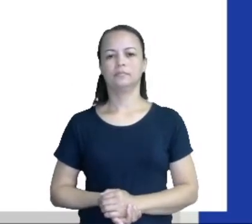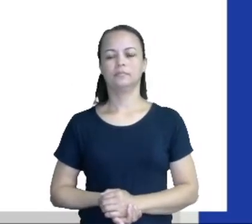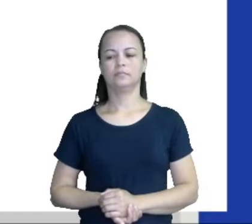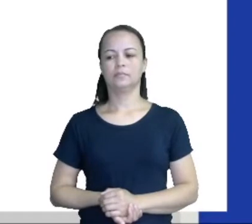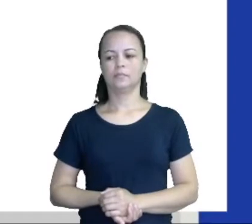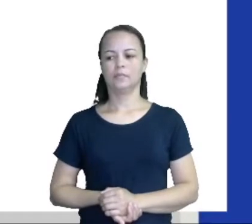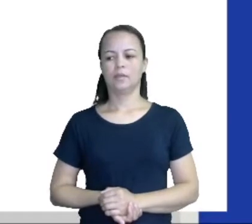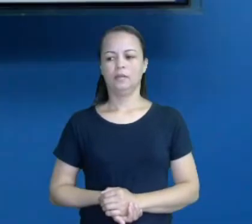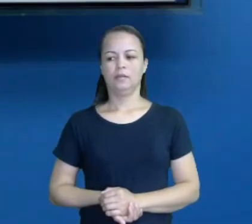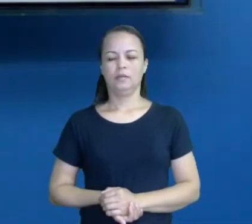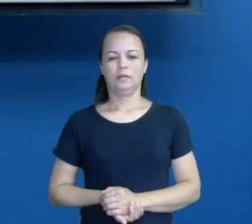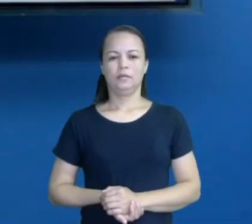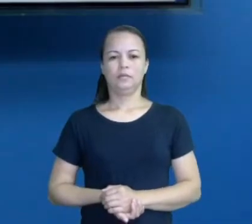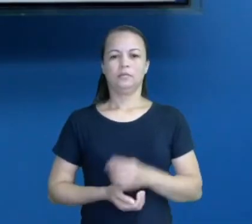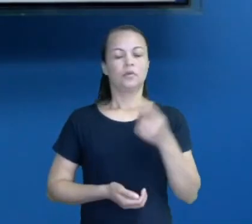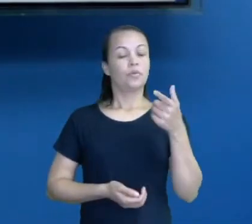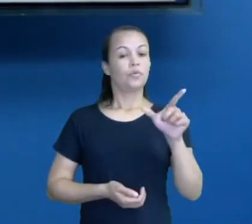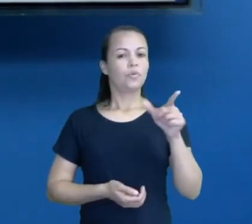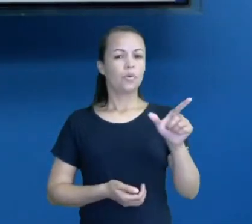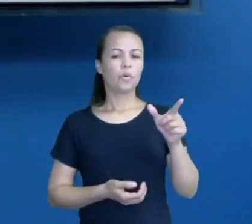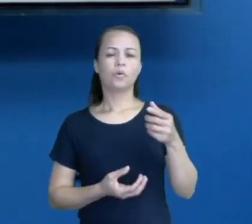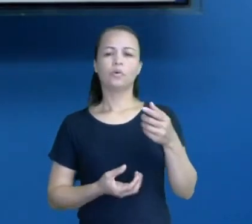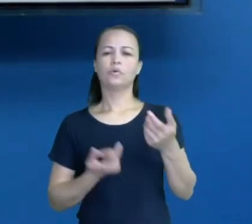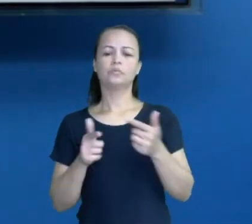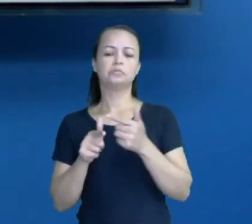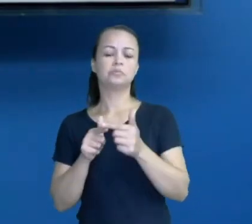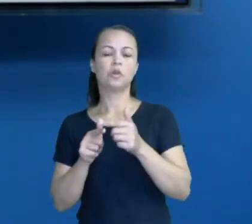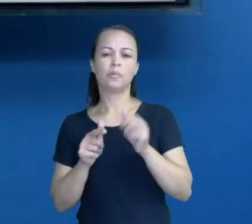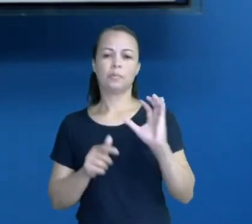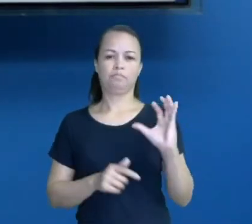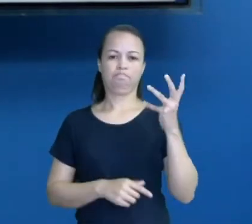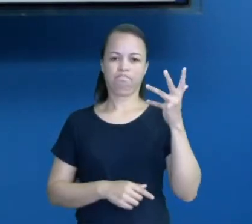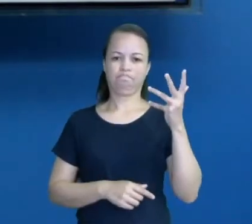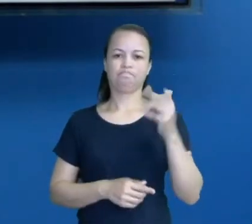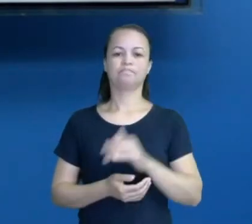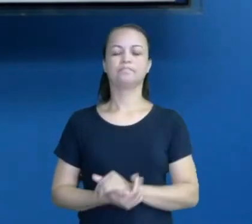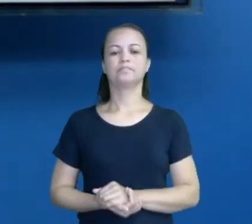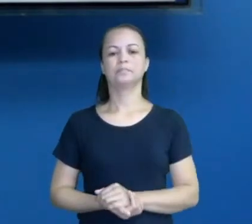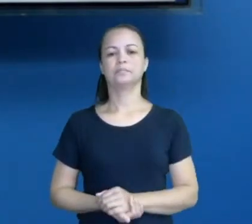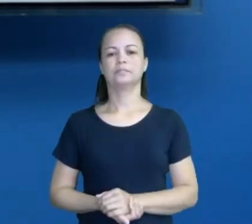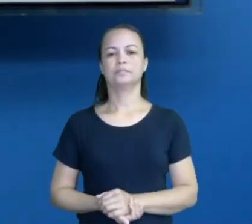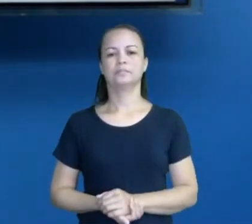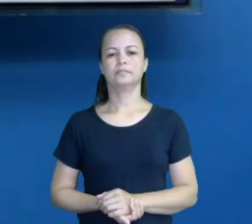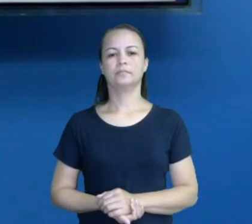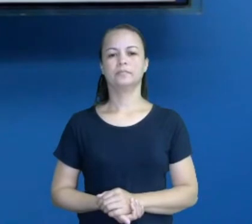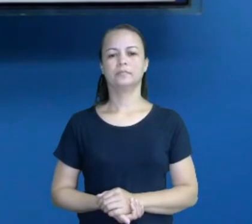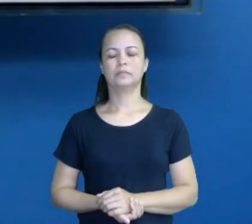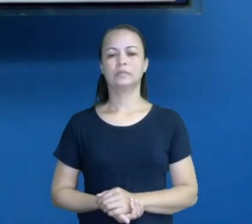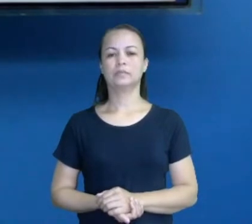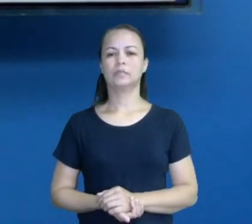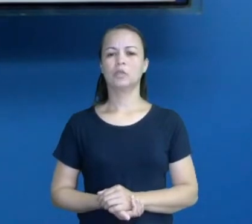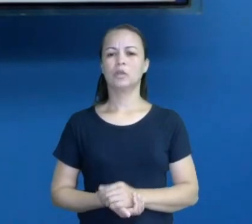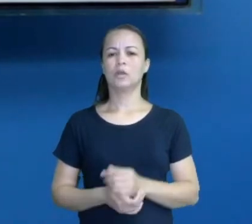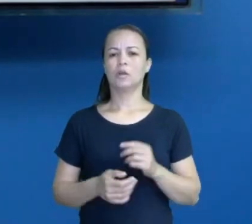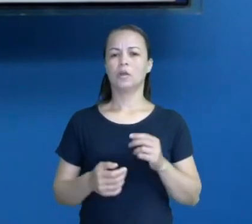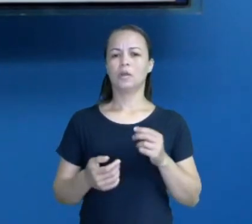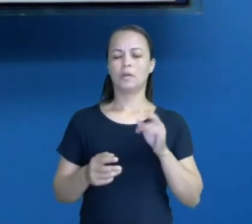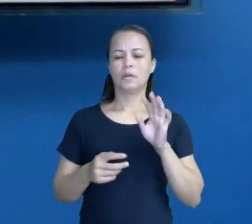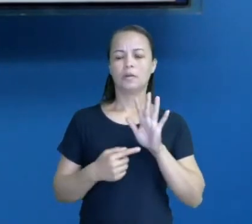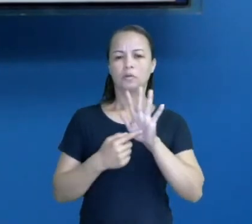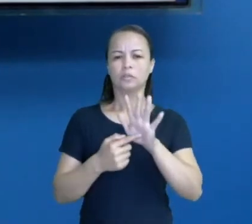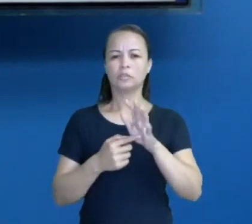Outra solução para a gente resolver. Ele diz assim: considerando o